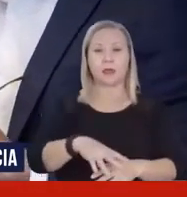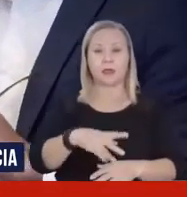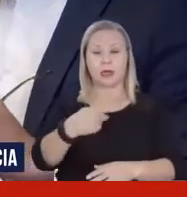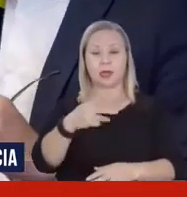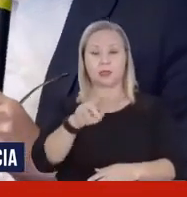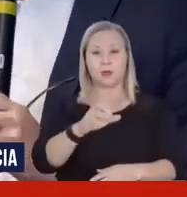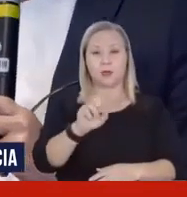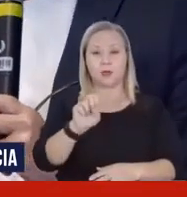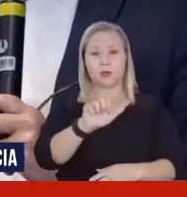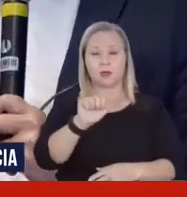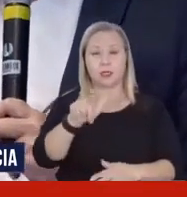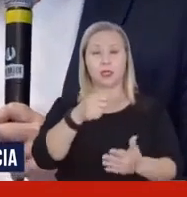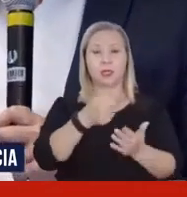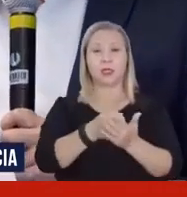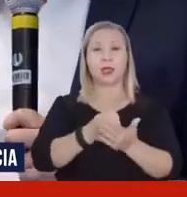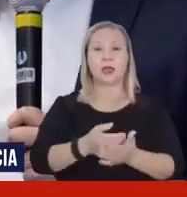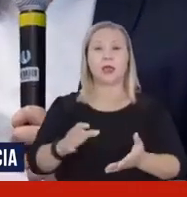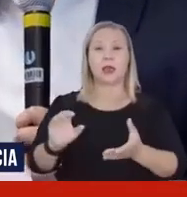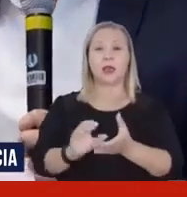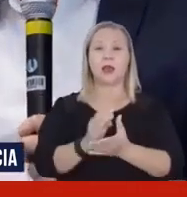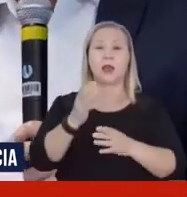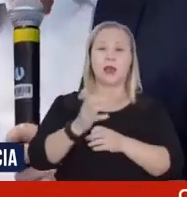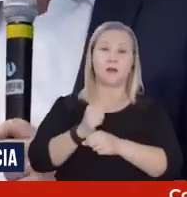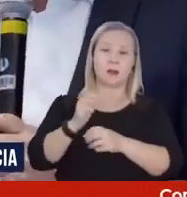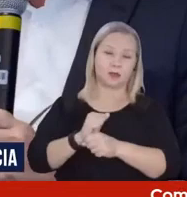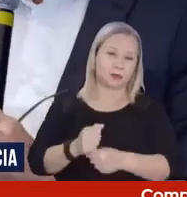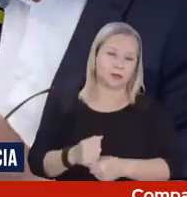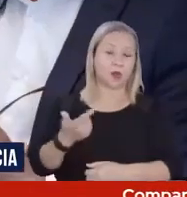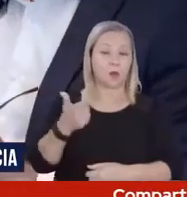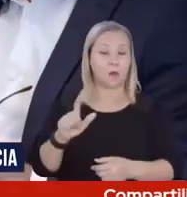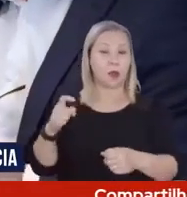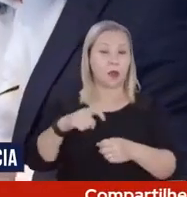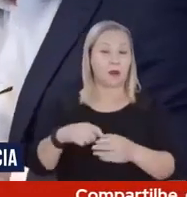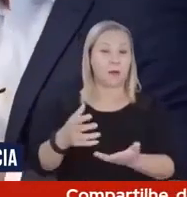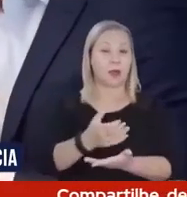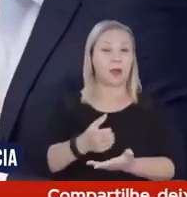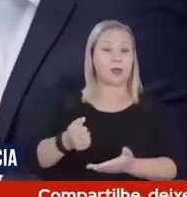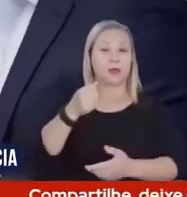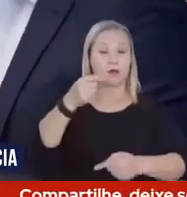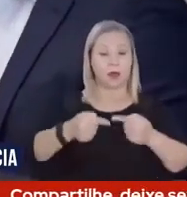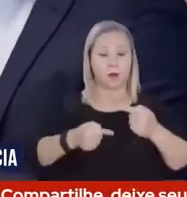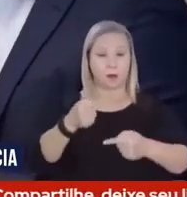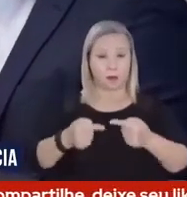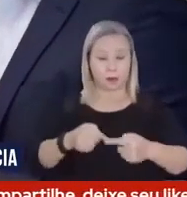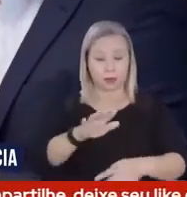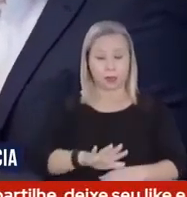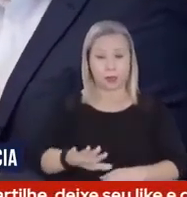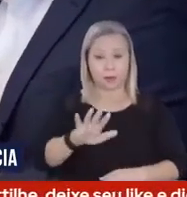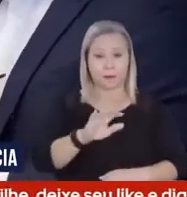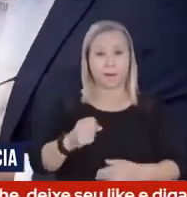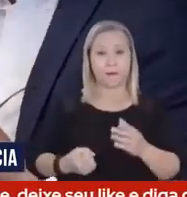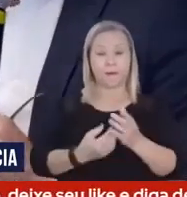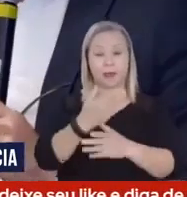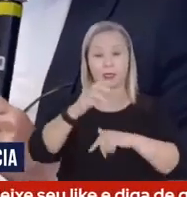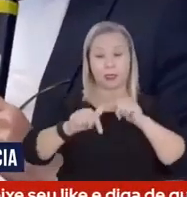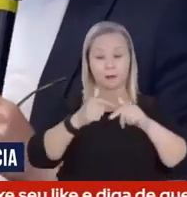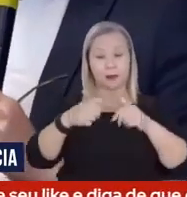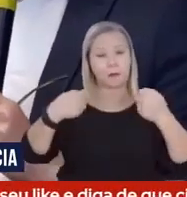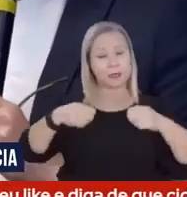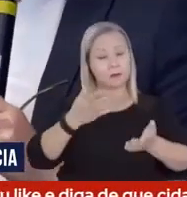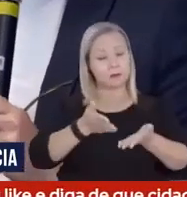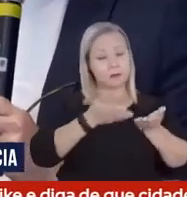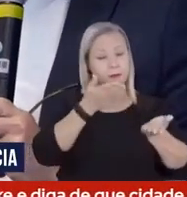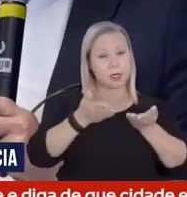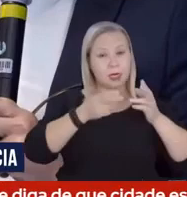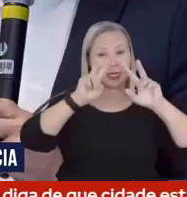que para recuperar uma política de conteúdo local, para gerar empregos, nós vamos ter que tratar desses temas de forma articulada. E dá uma tristeza a